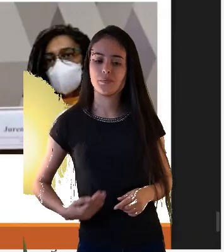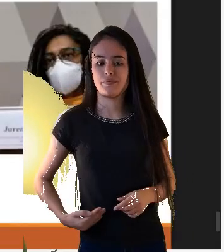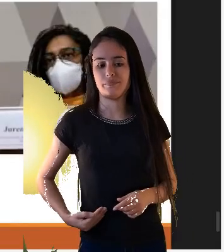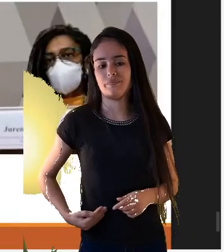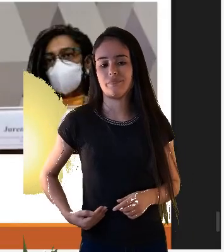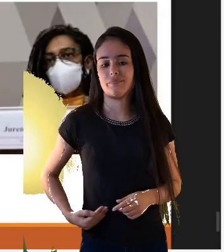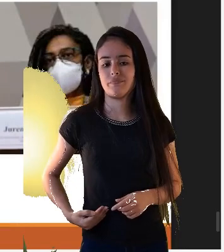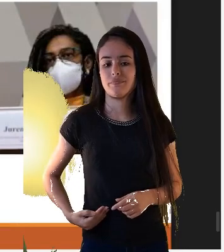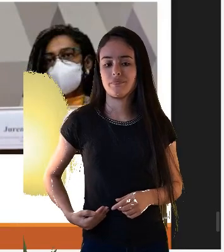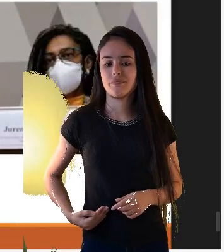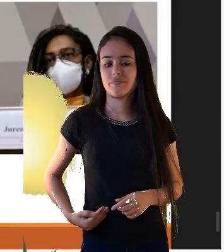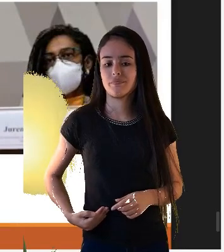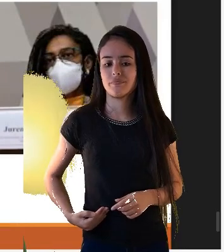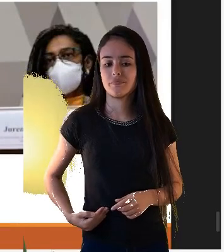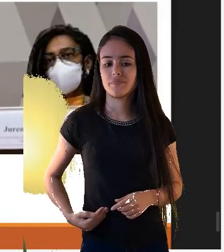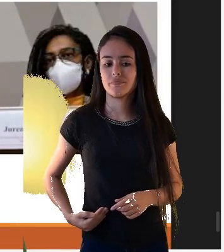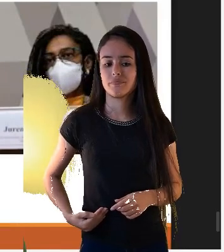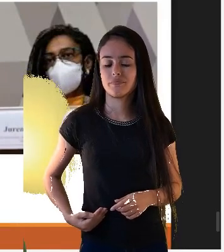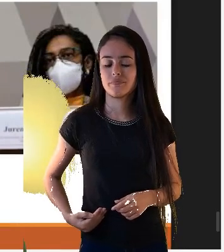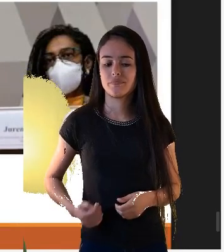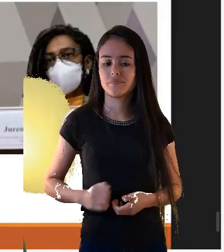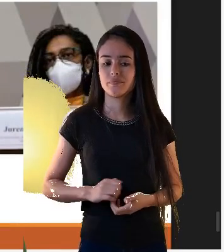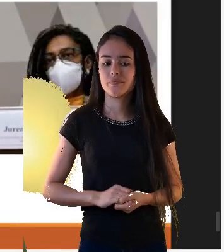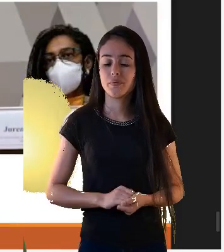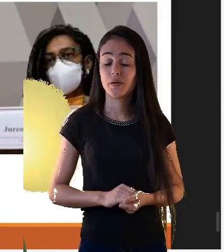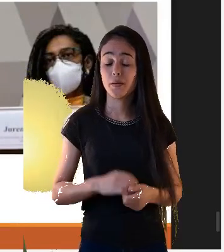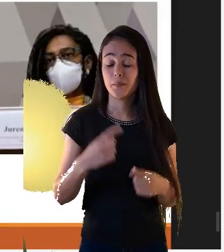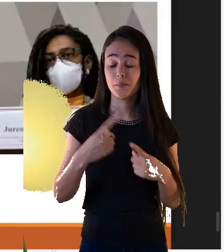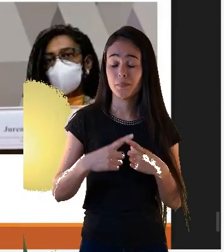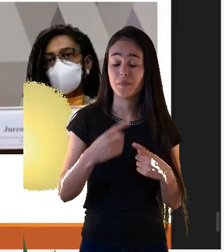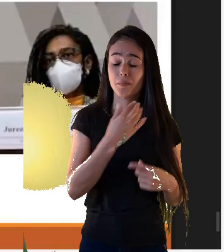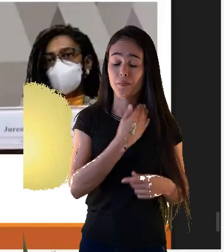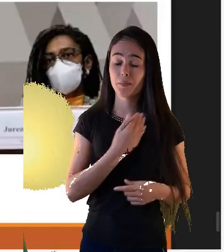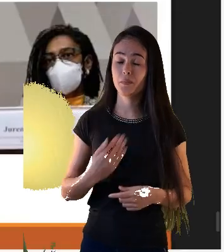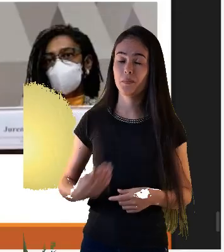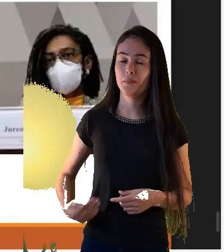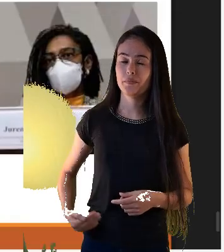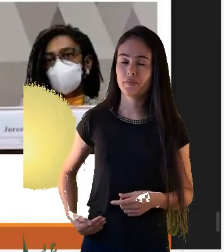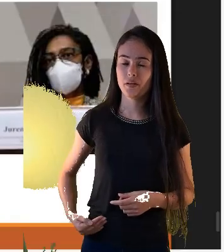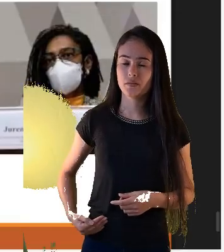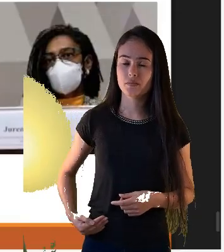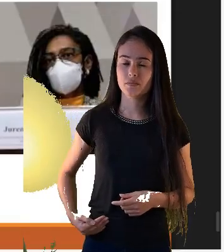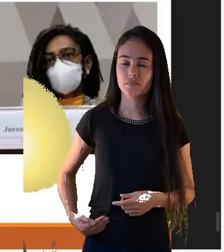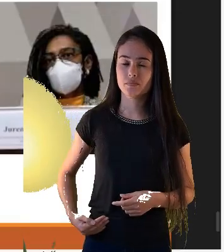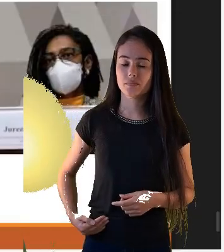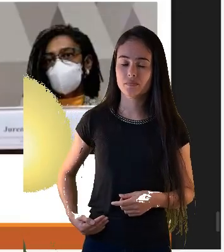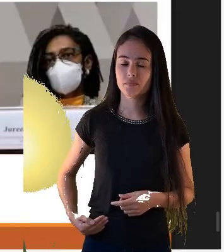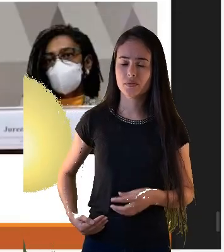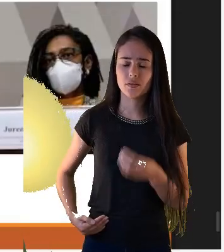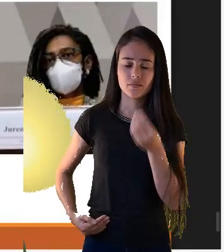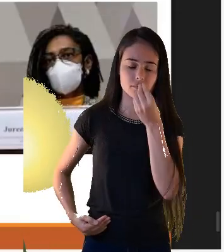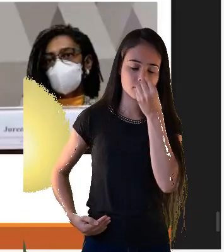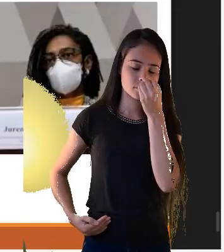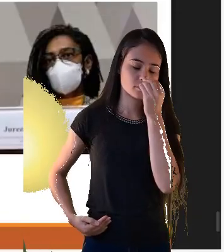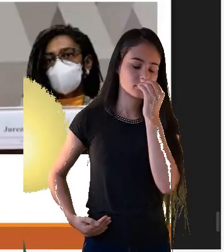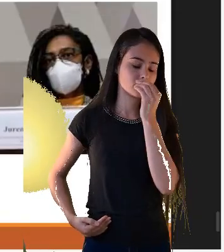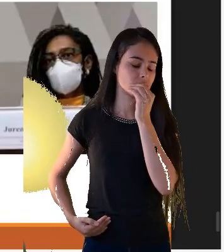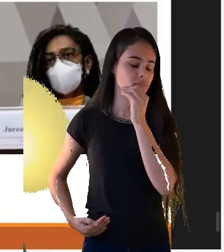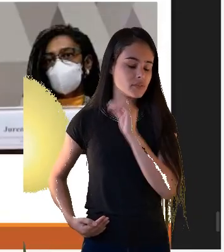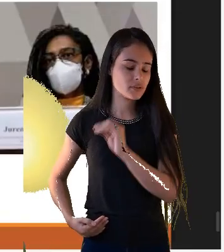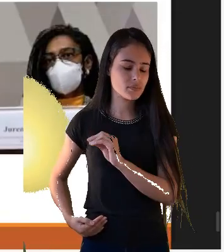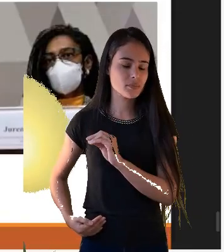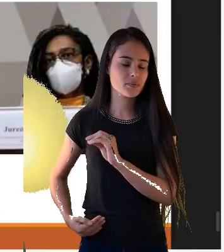negligenciou totalmente esse vírus, né? E não adotou medidas preventivas. E ela fez um